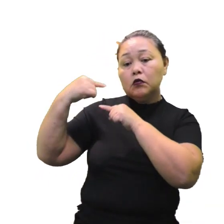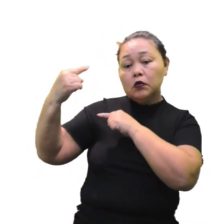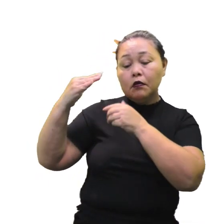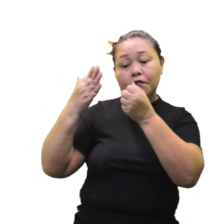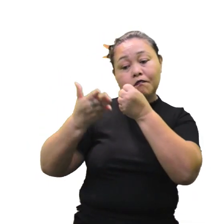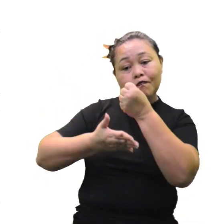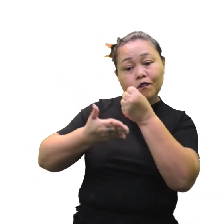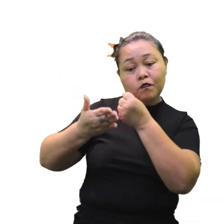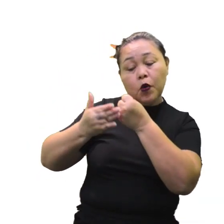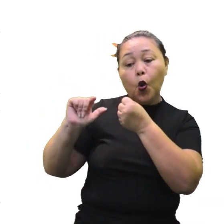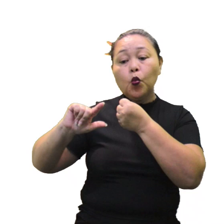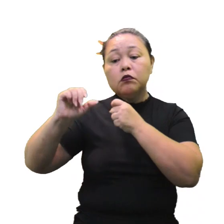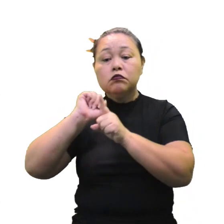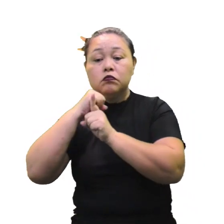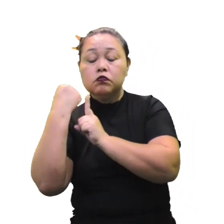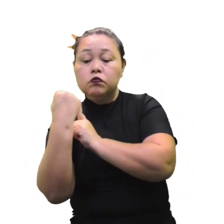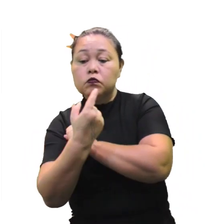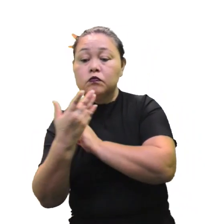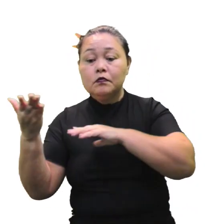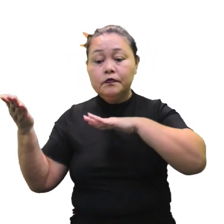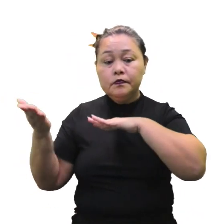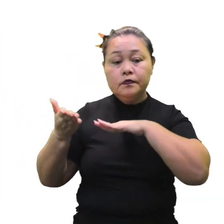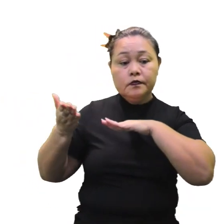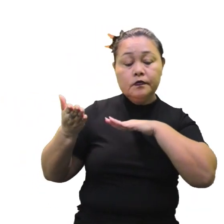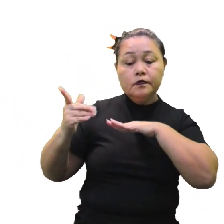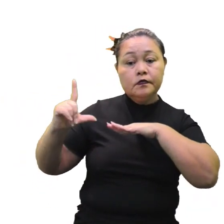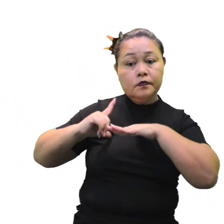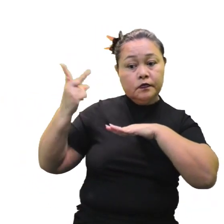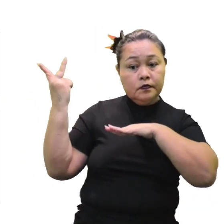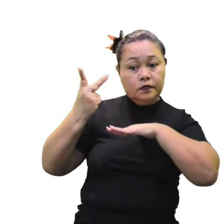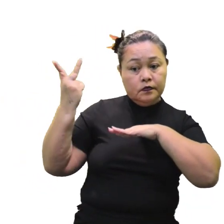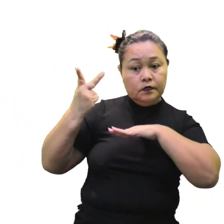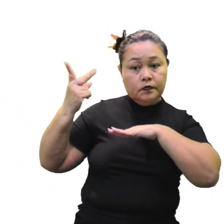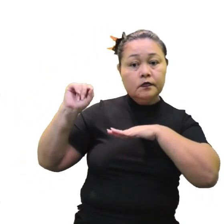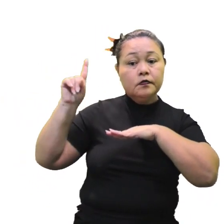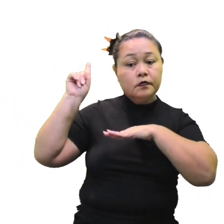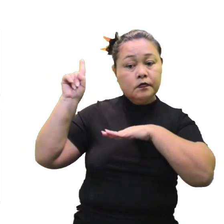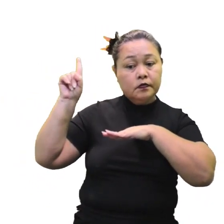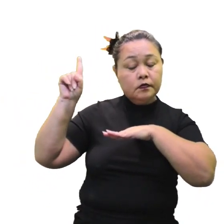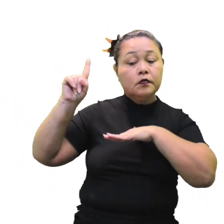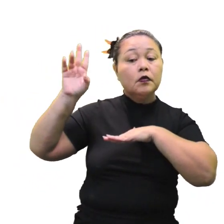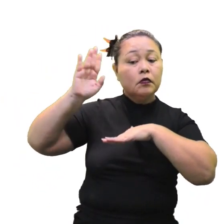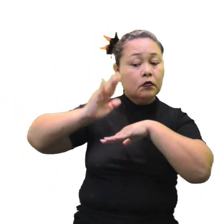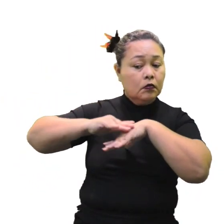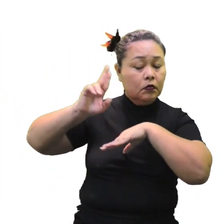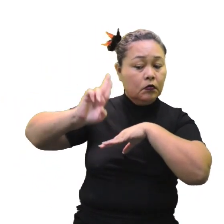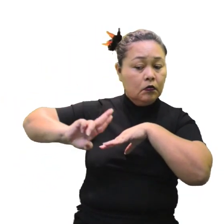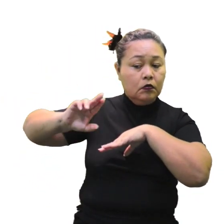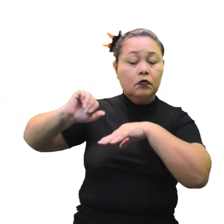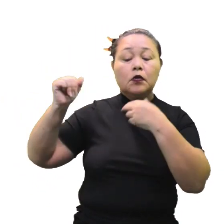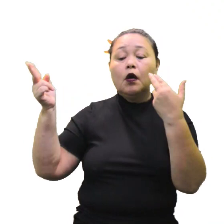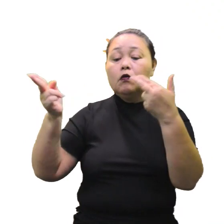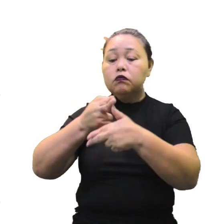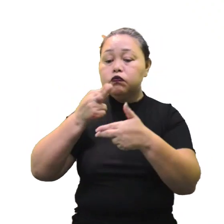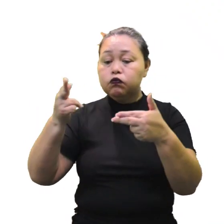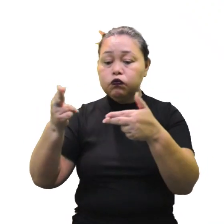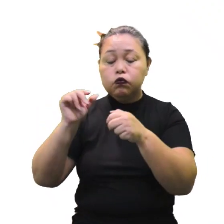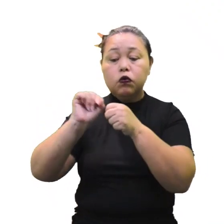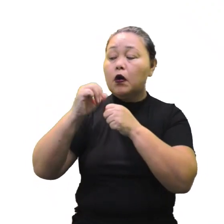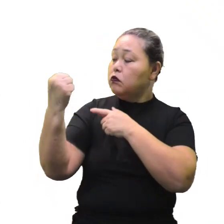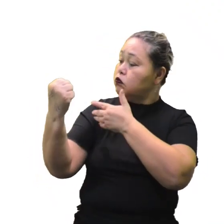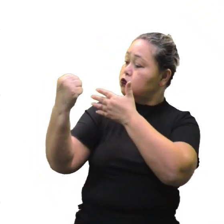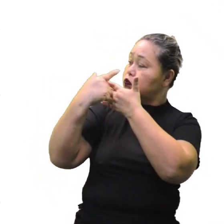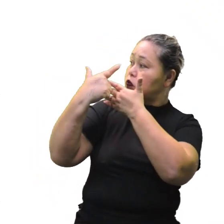energias à base da sociedade contemporânea. Essas energias convencionais, elas são usadas muito, energia eólica,